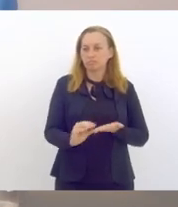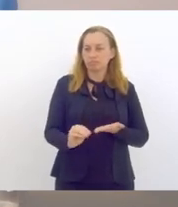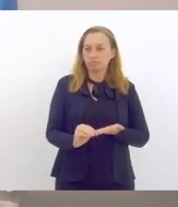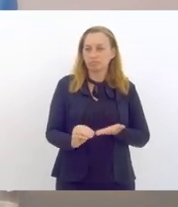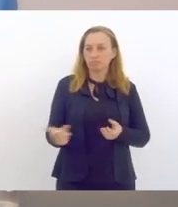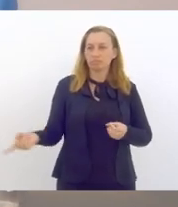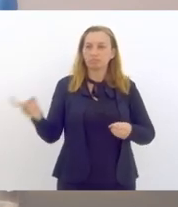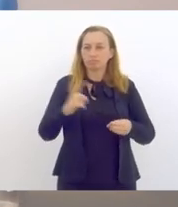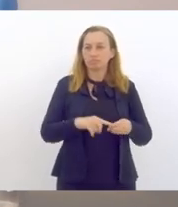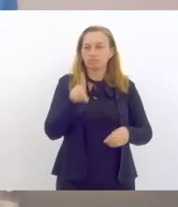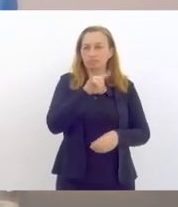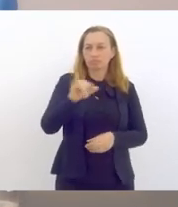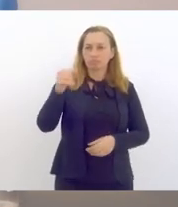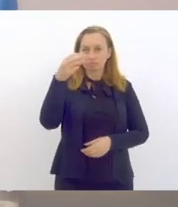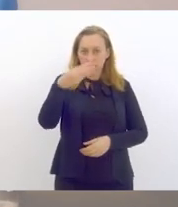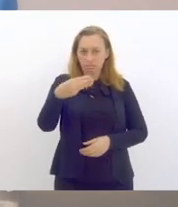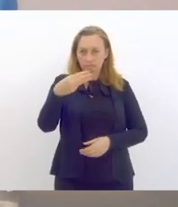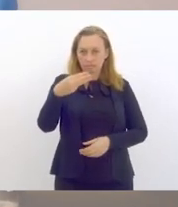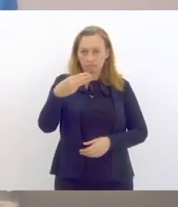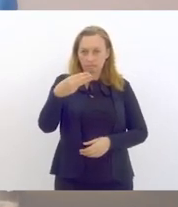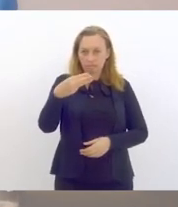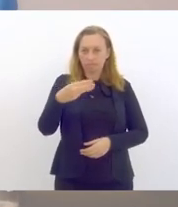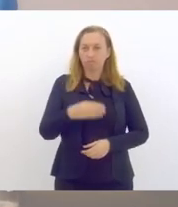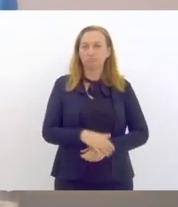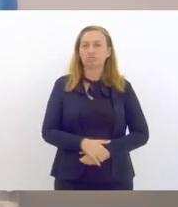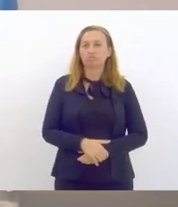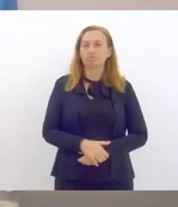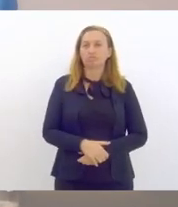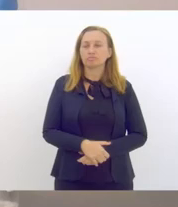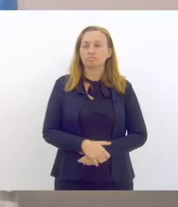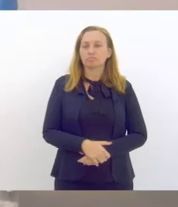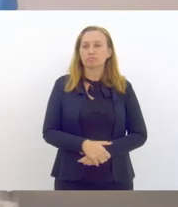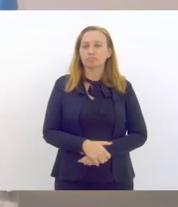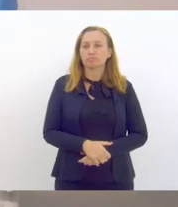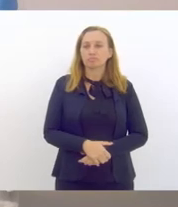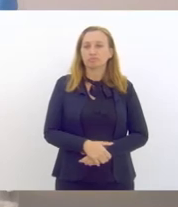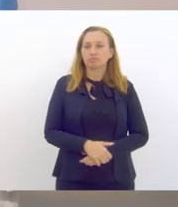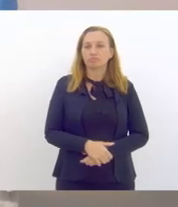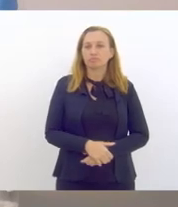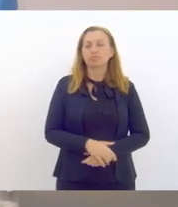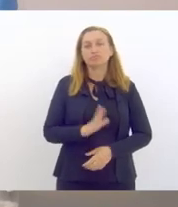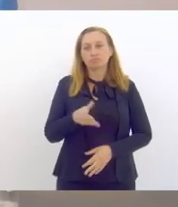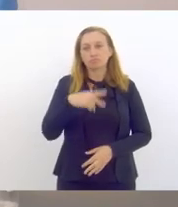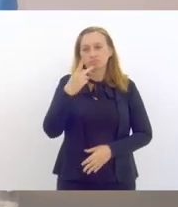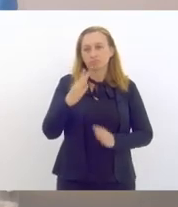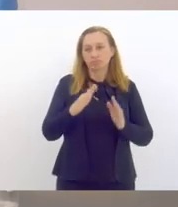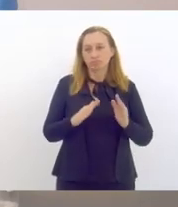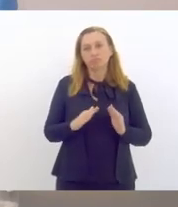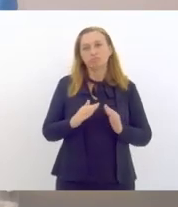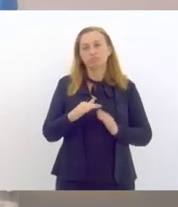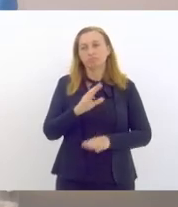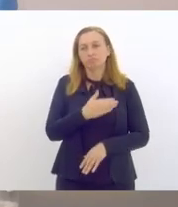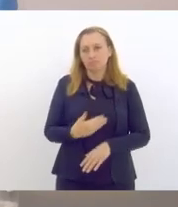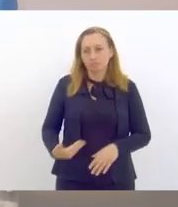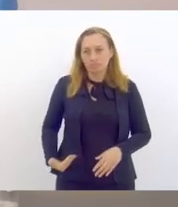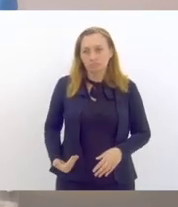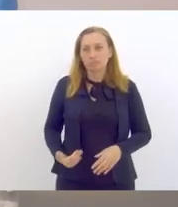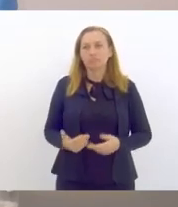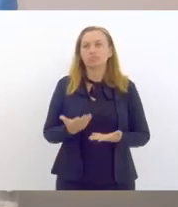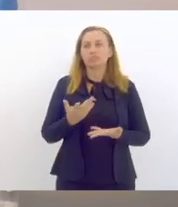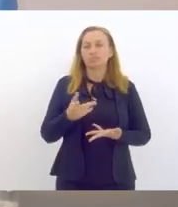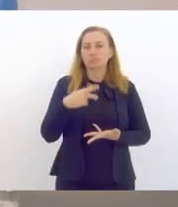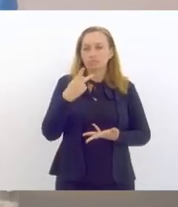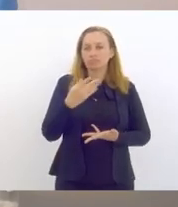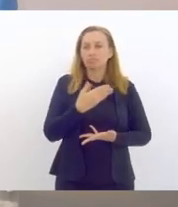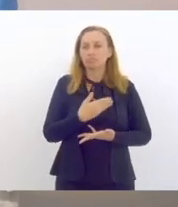No próximo dia 3 e até lá eu já falei na Casa Civil agora pouco ele vai falar